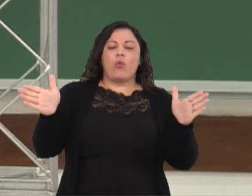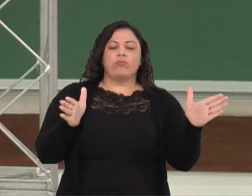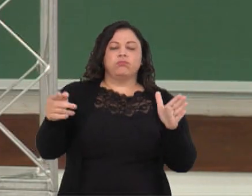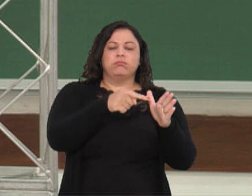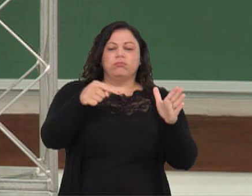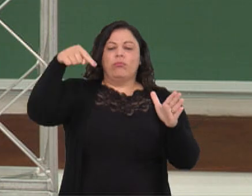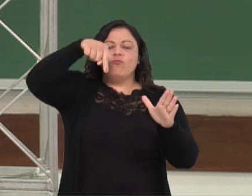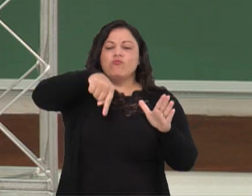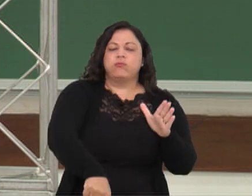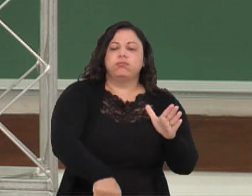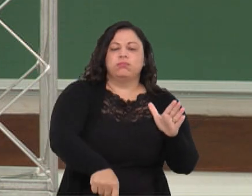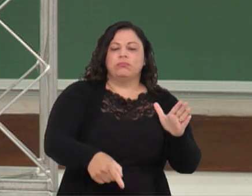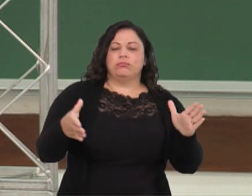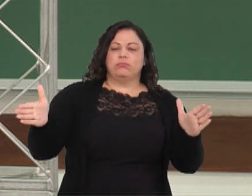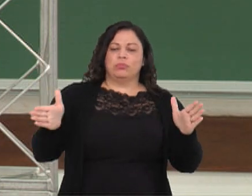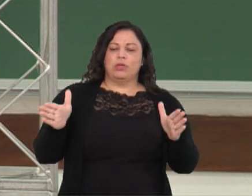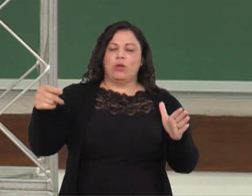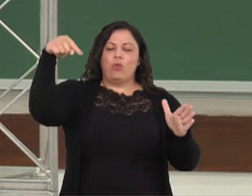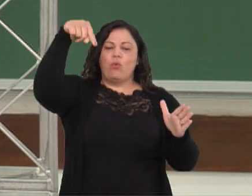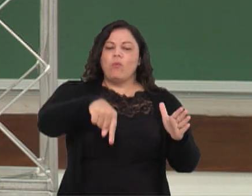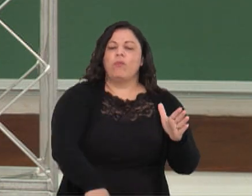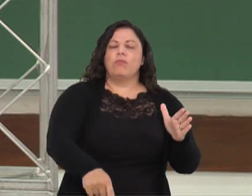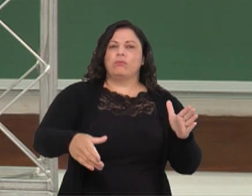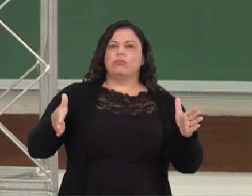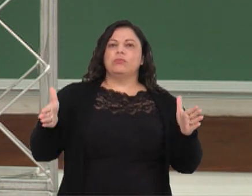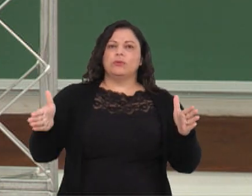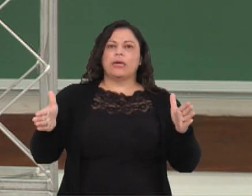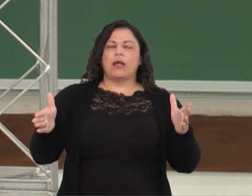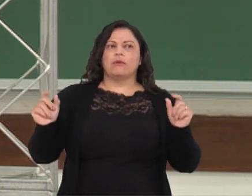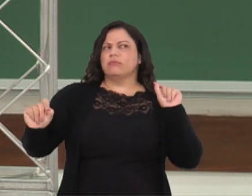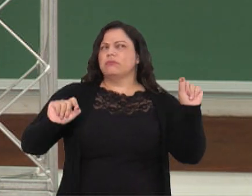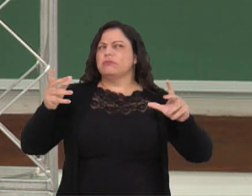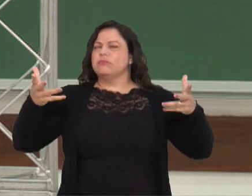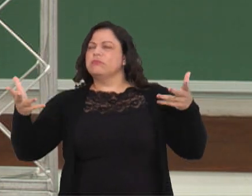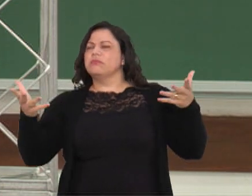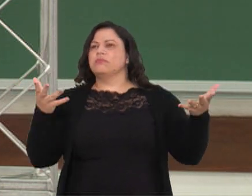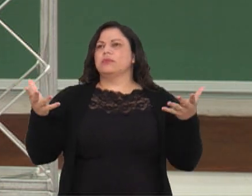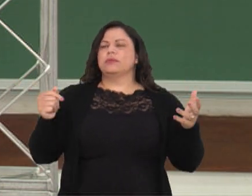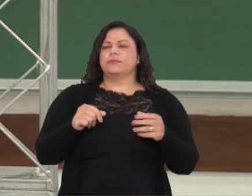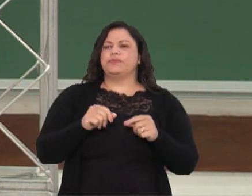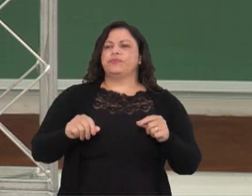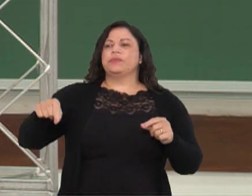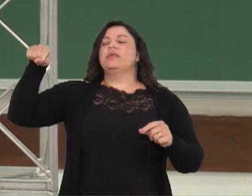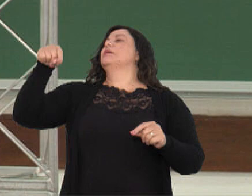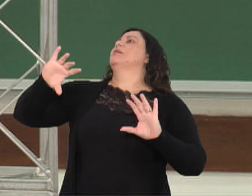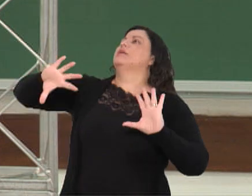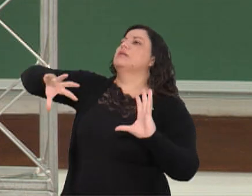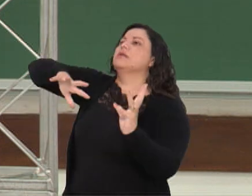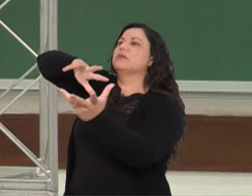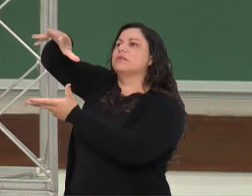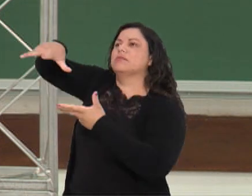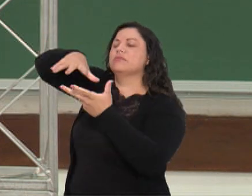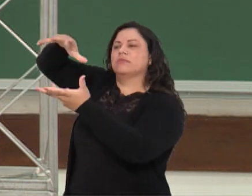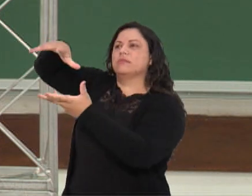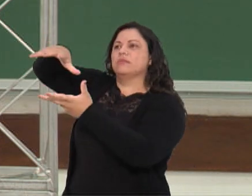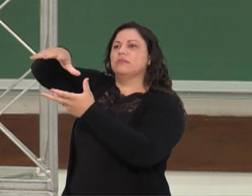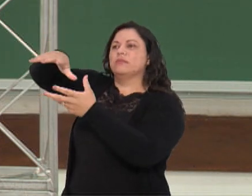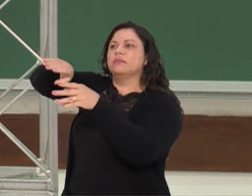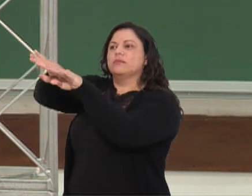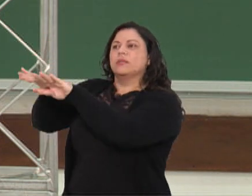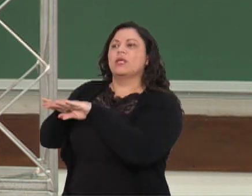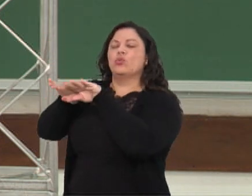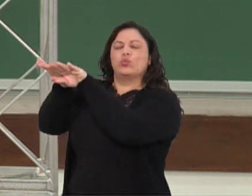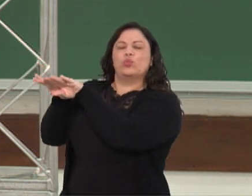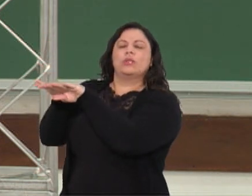buraco entre uma coisa e outra. Então, se por um lado tem a universalização e a questão